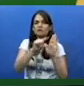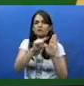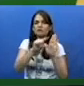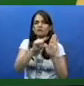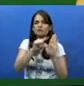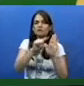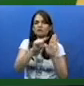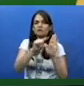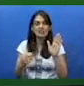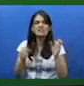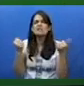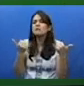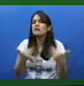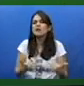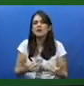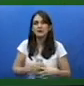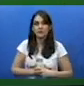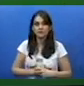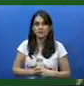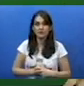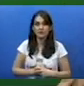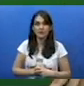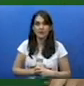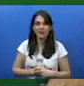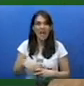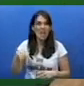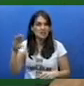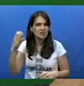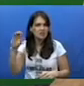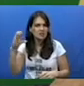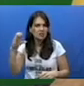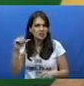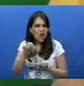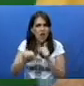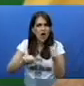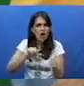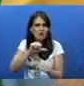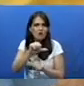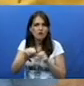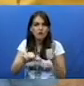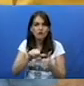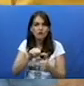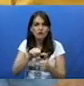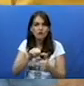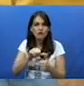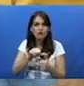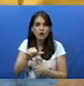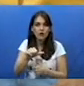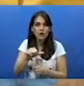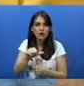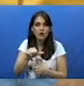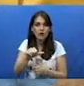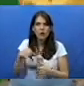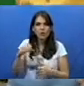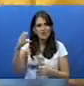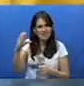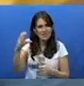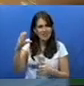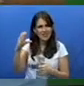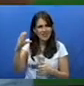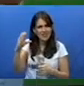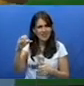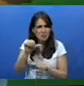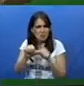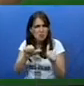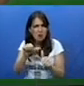esta afirmação. A cedilha transforma o C em S bem no